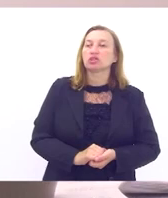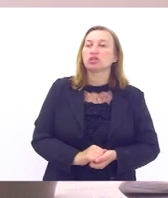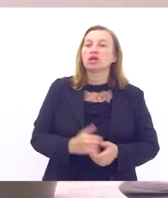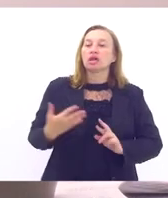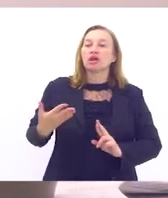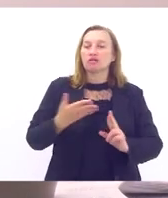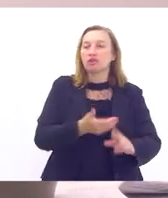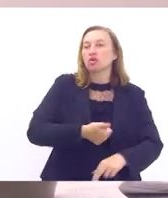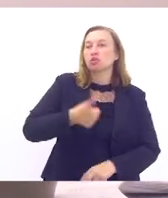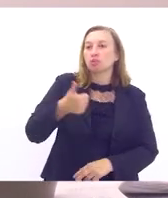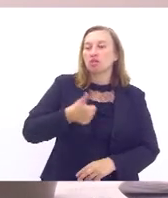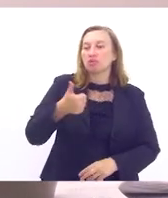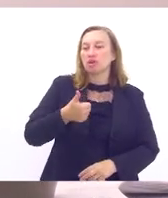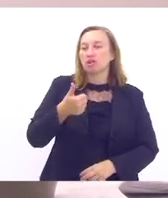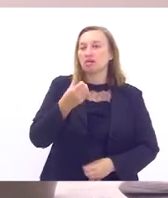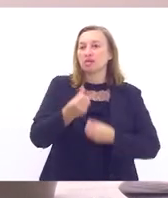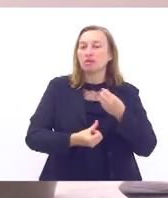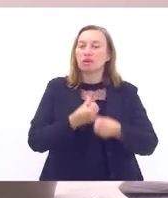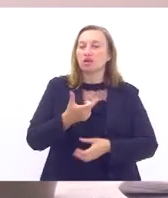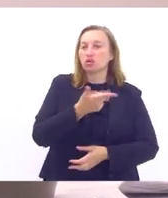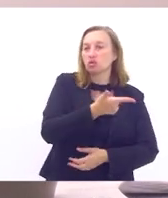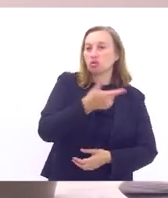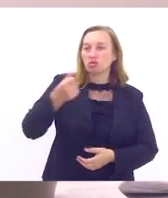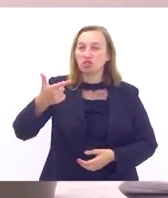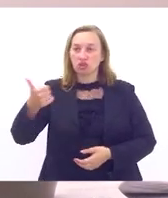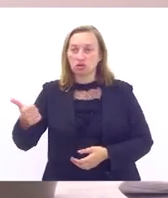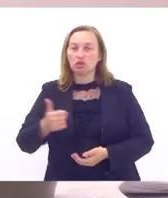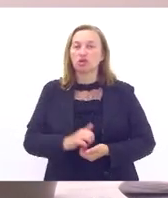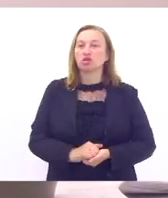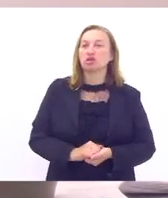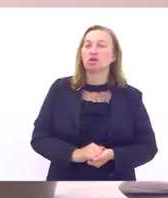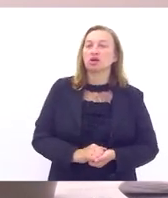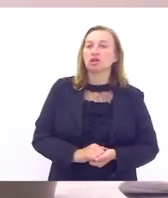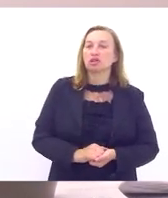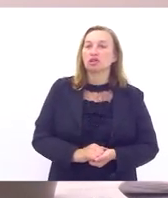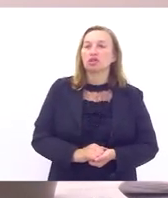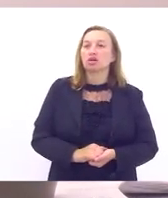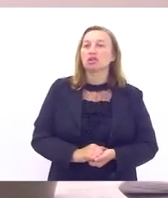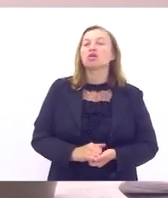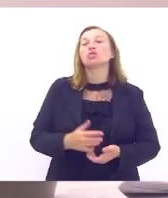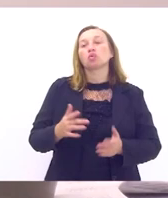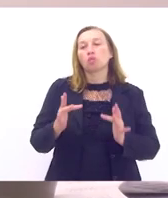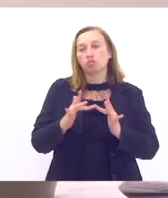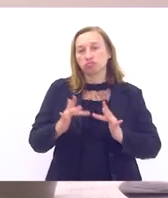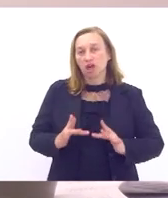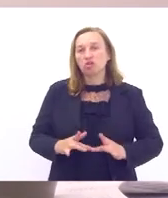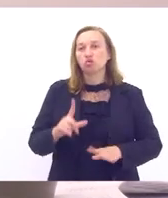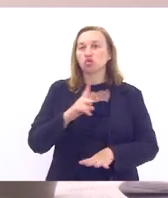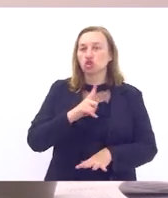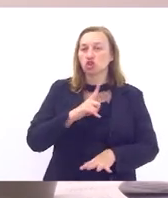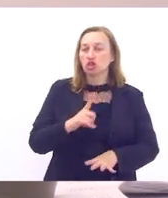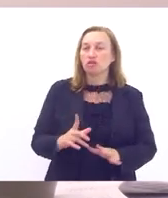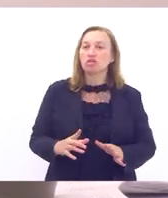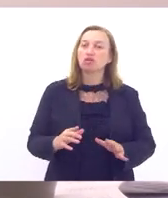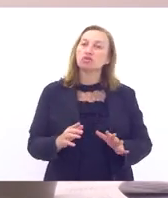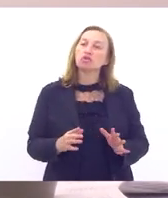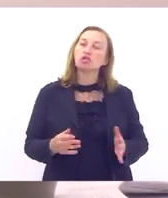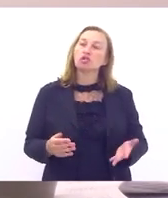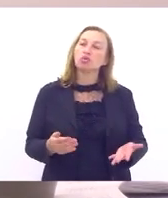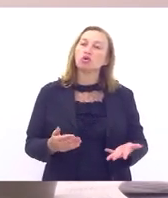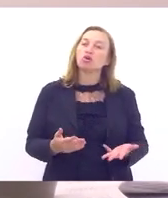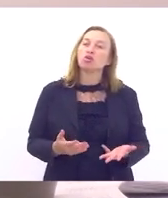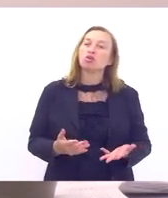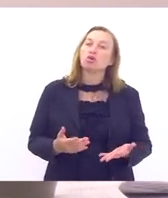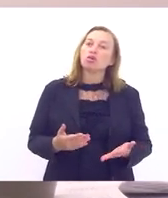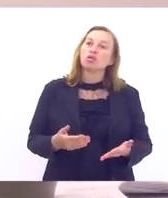referente ao primeiro semestre de 2022. Foi o primeiro relatório com a que eu tive contato sobre a execução desse termo